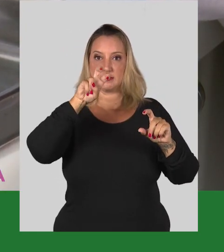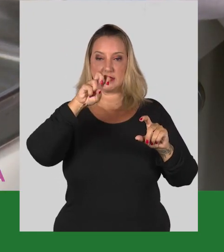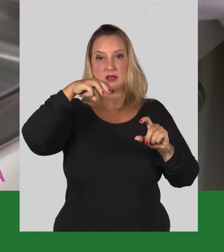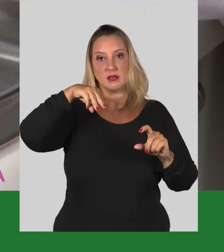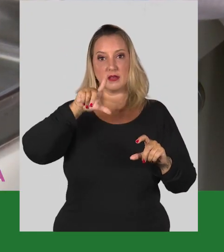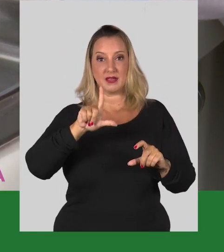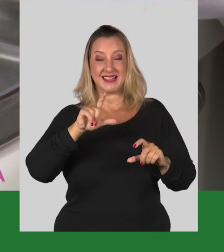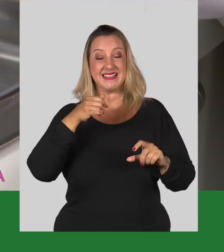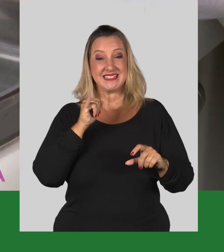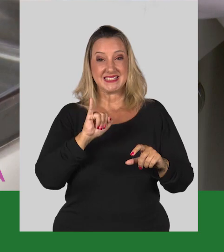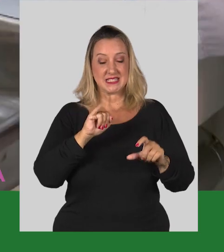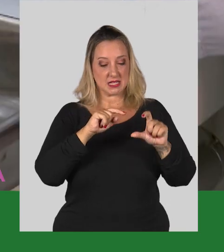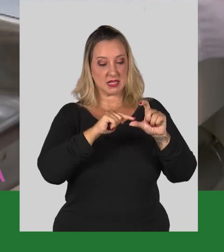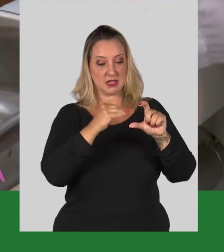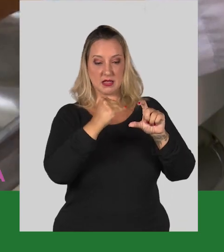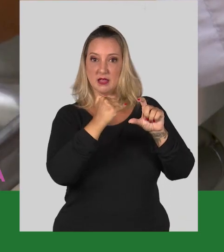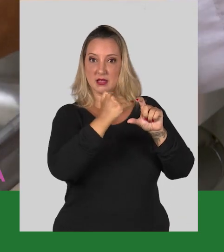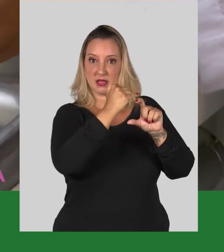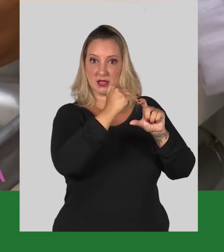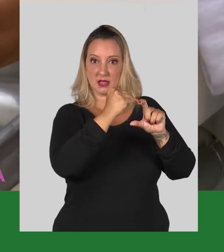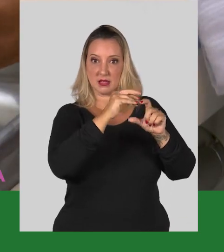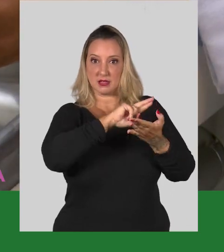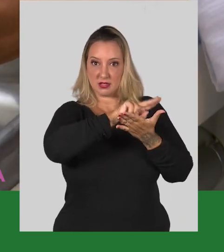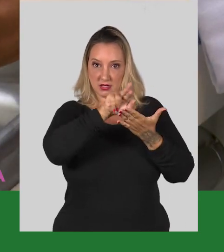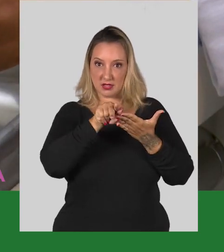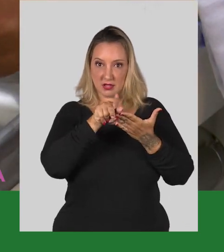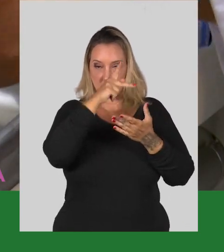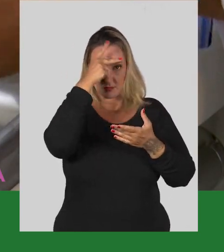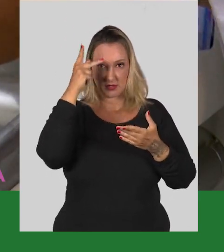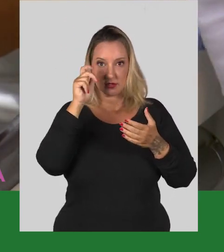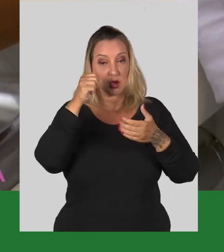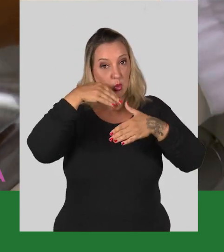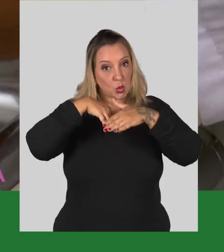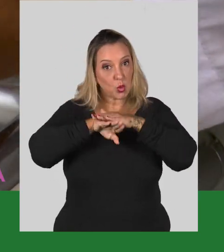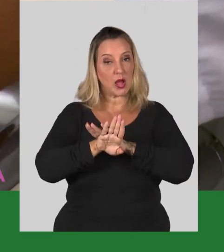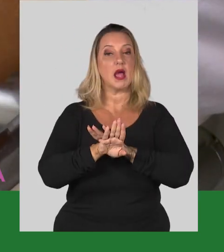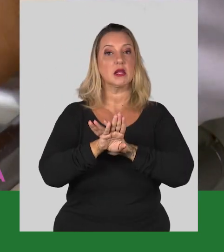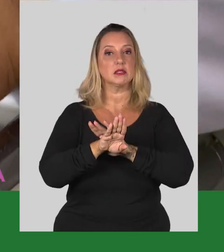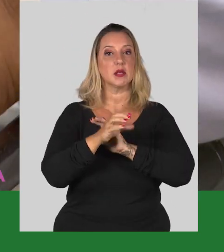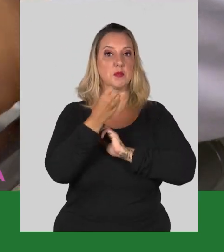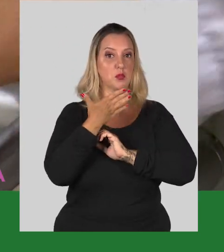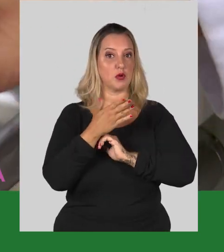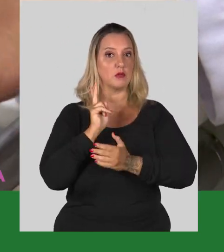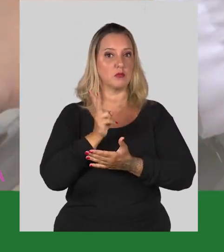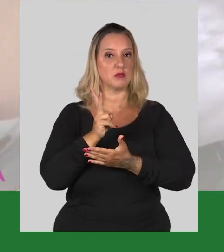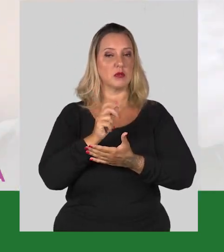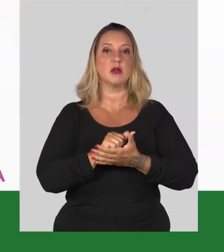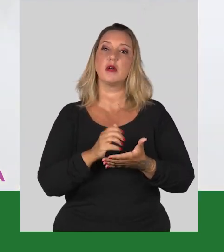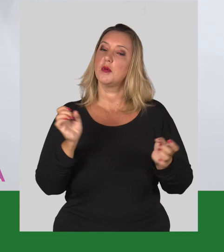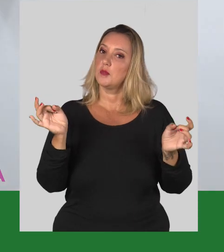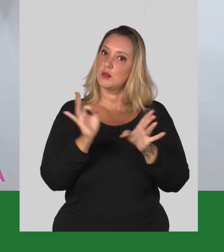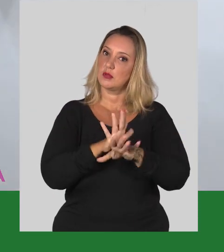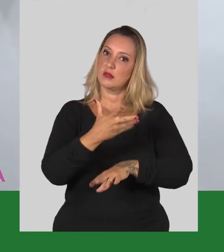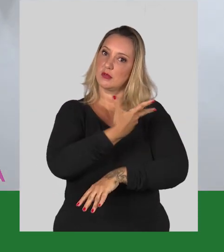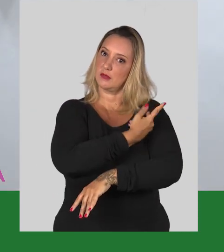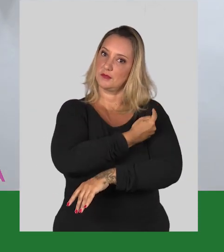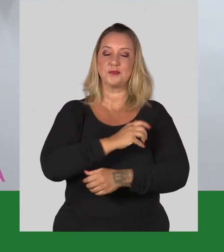de frasco multidose, guarde-o para manter a sua conservação. Pronto, vamos vacinar!